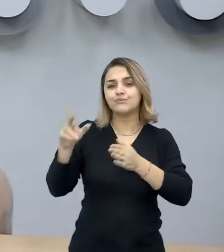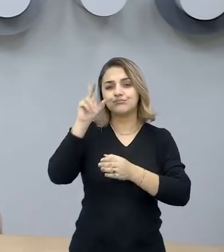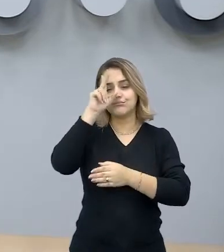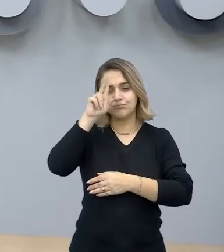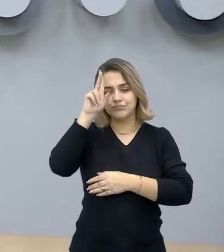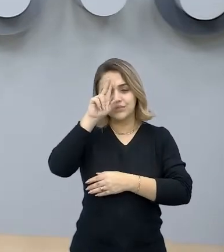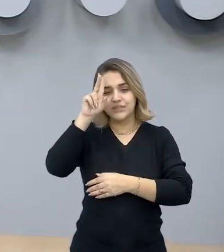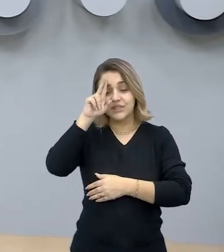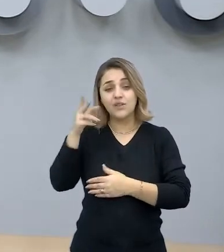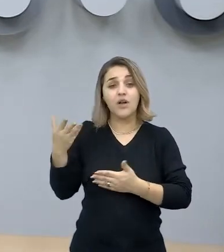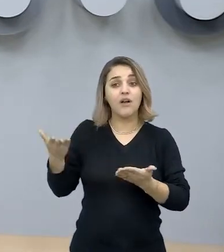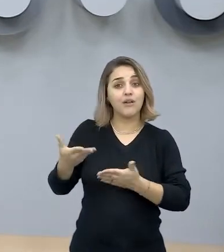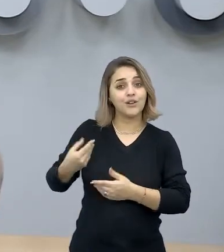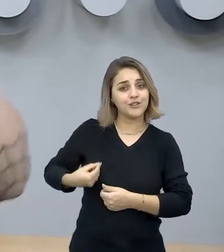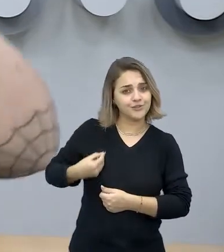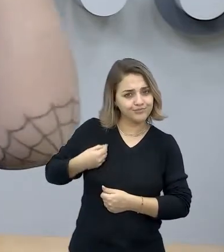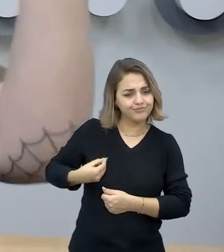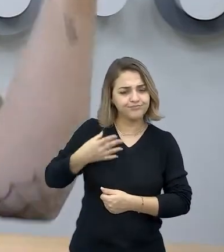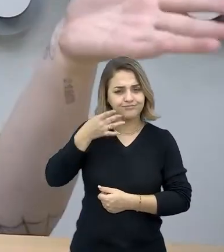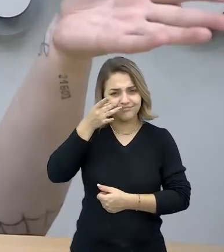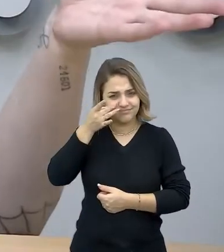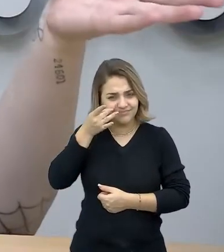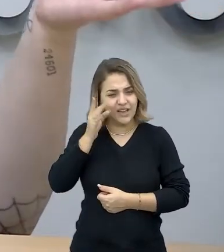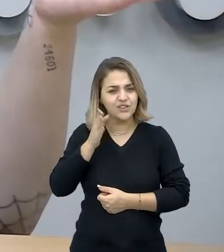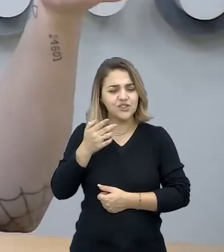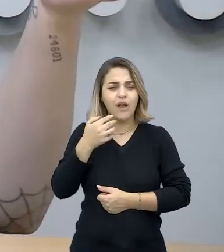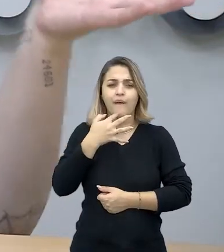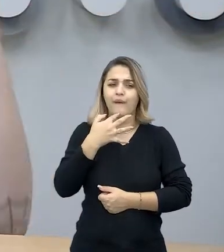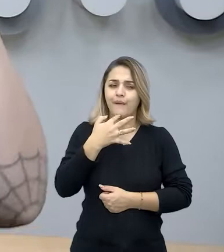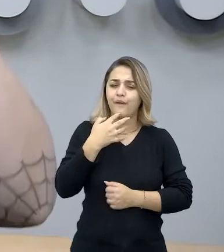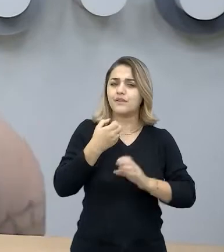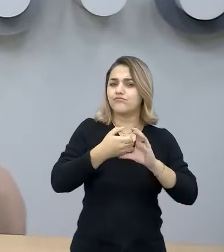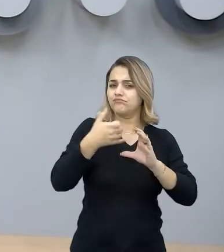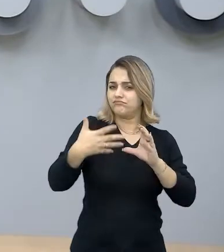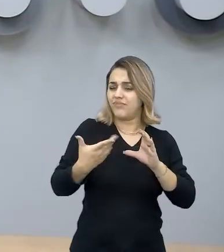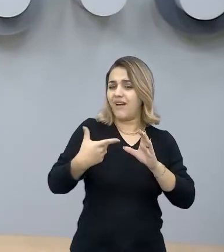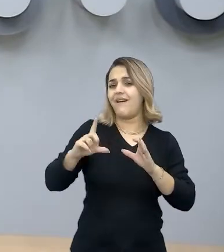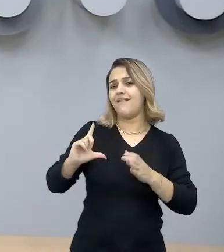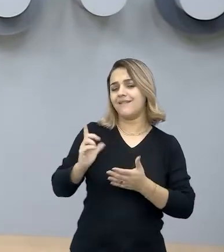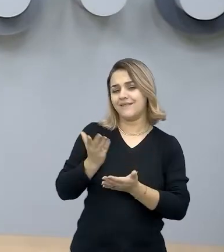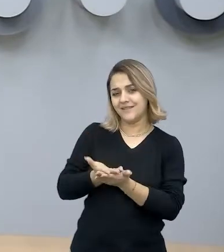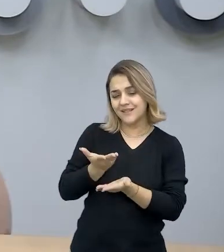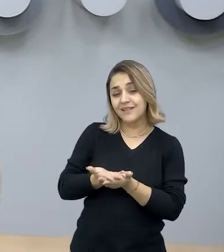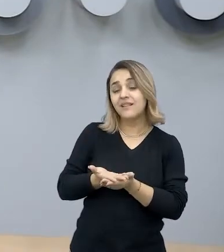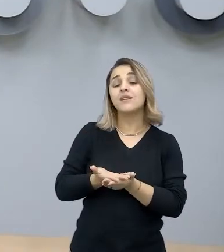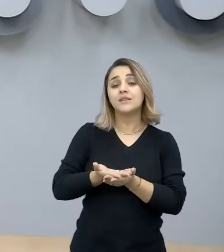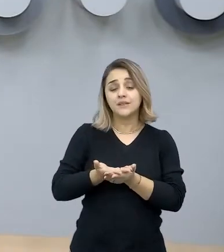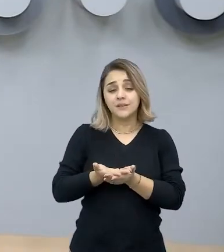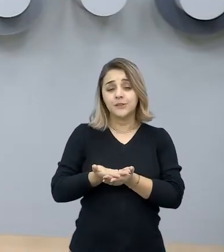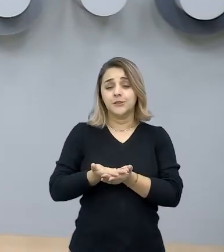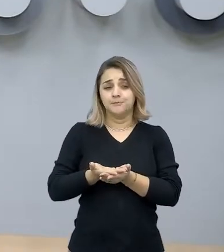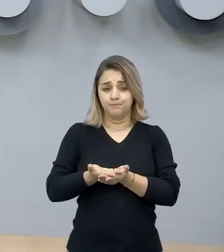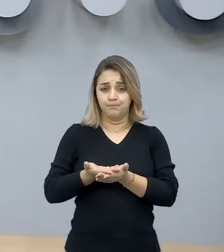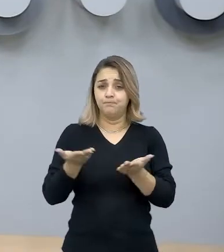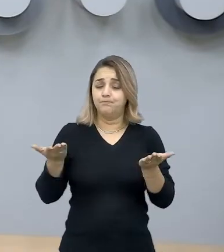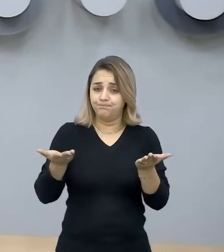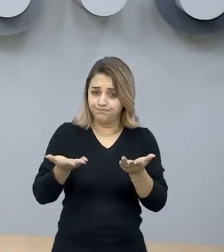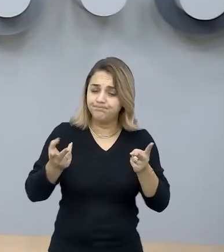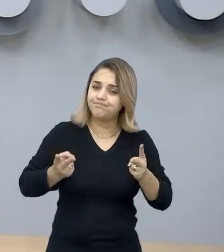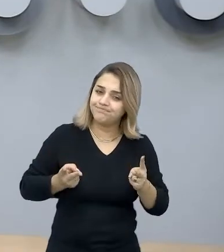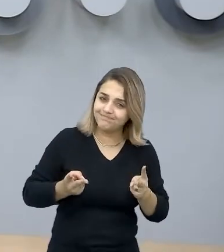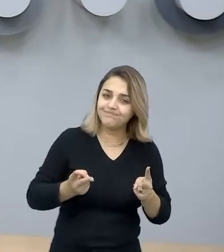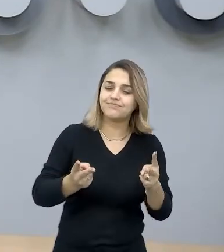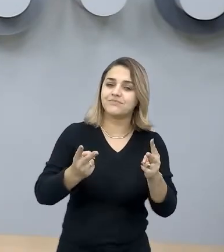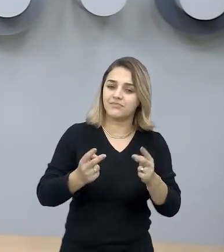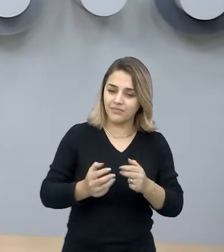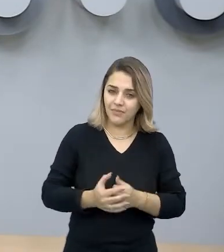viveria hoje, que a gente já viu algumas características na aula passada, e agora a gente vai ver, então,